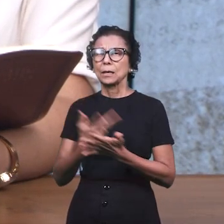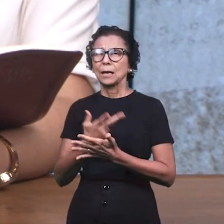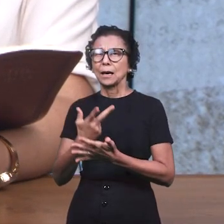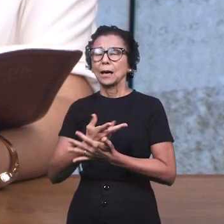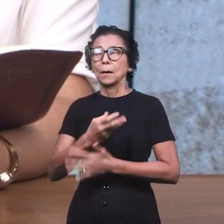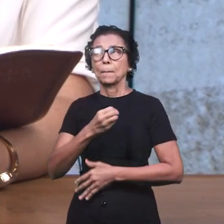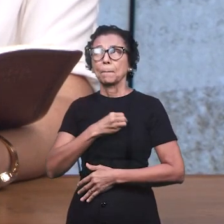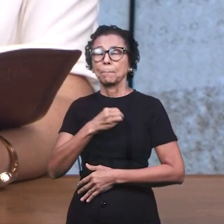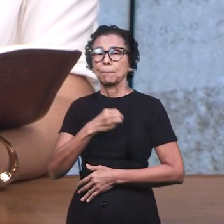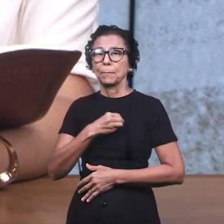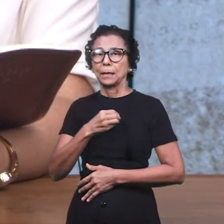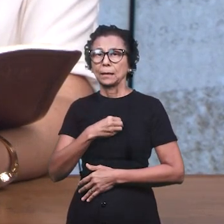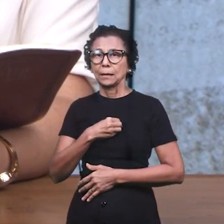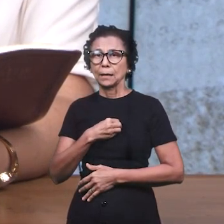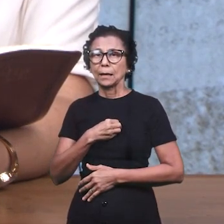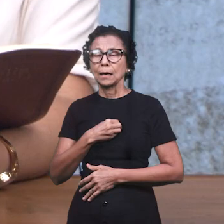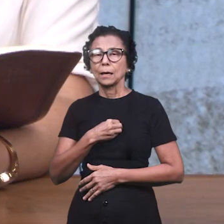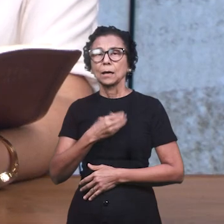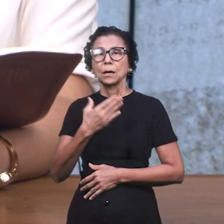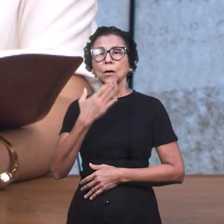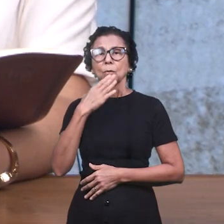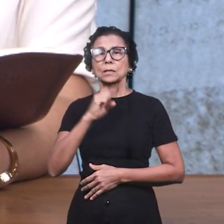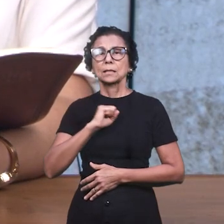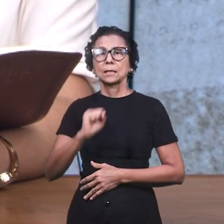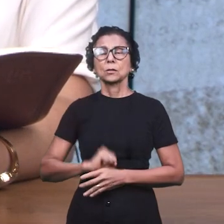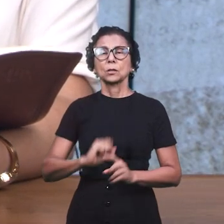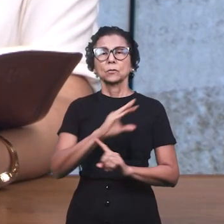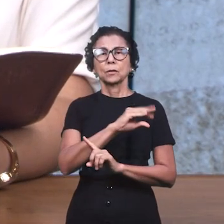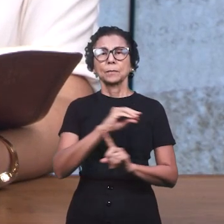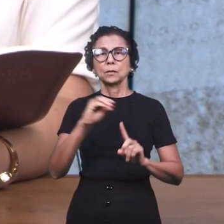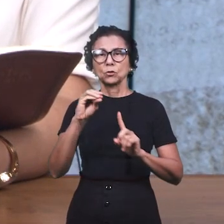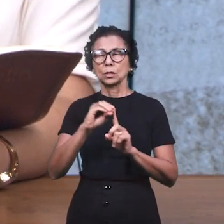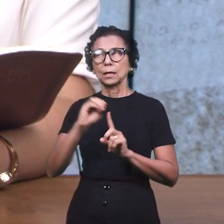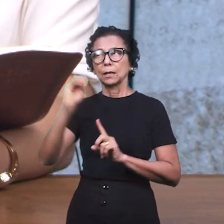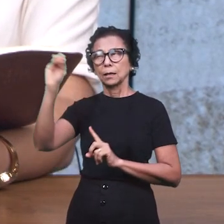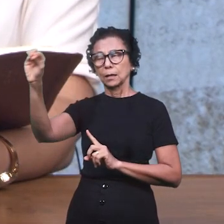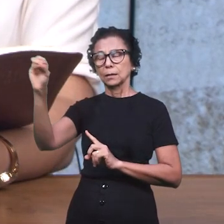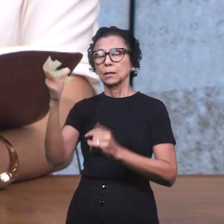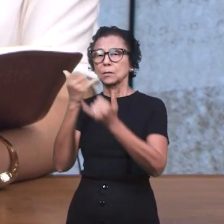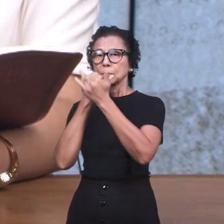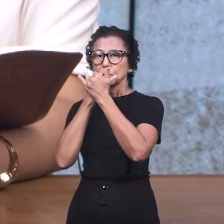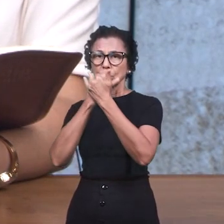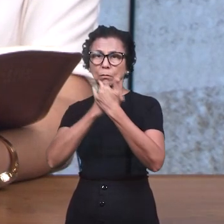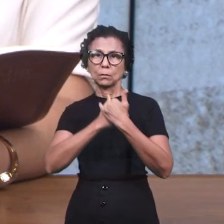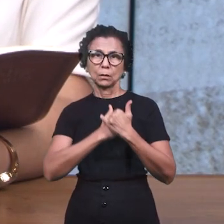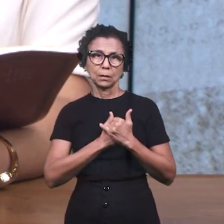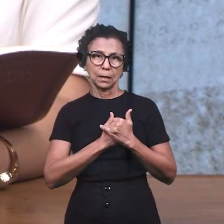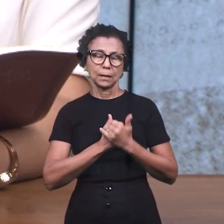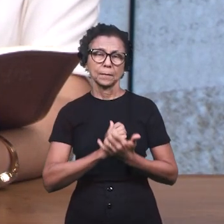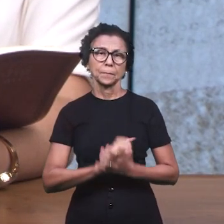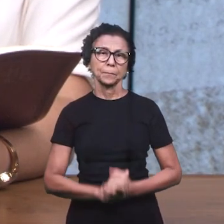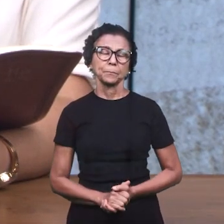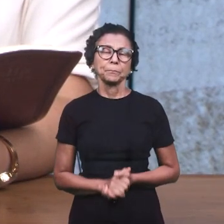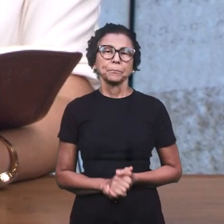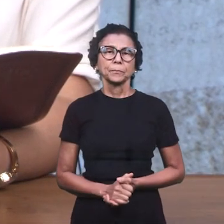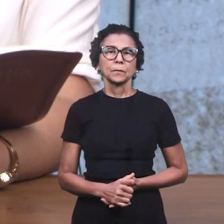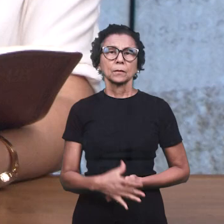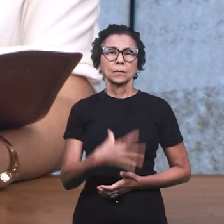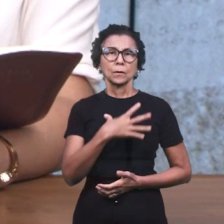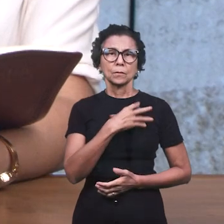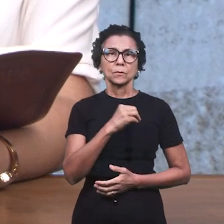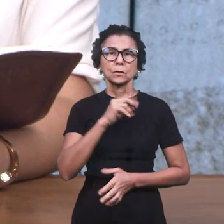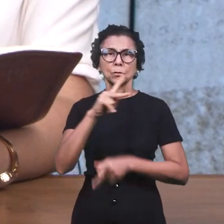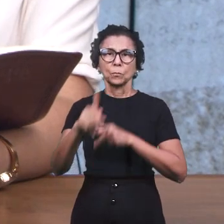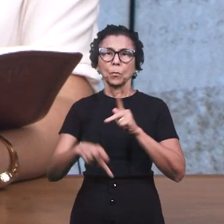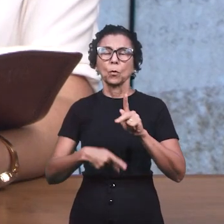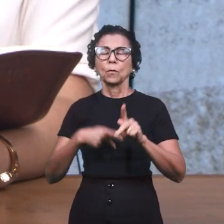fazendo expiação por ela, e lhe será perdoado. Para o natural dos filhos de Israel